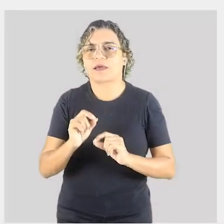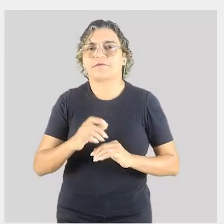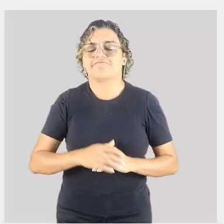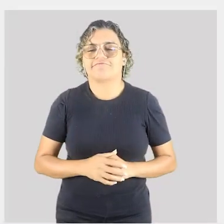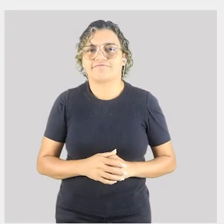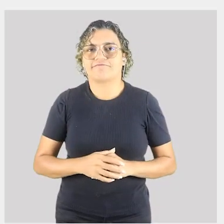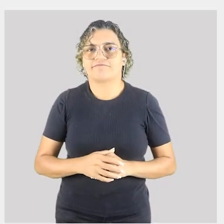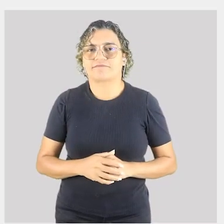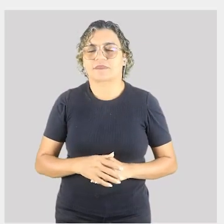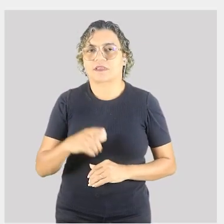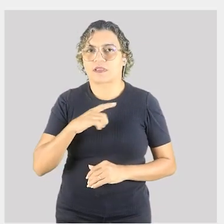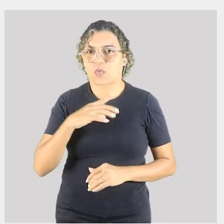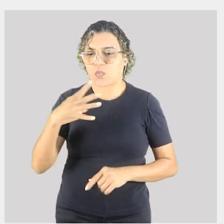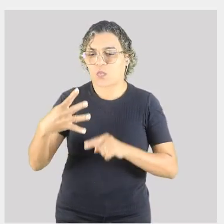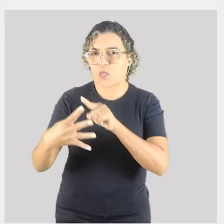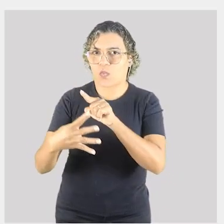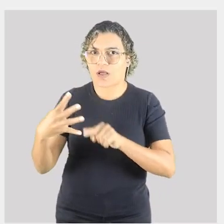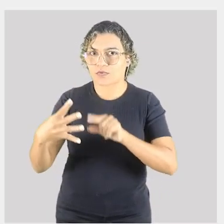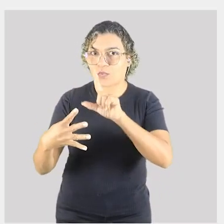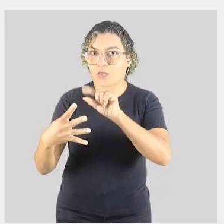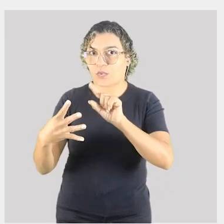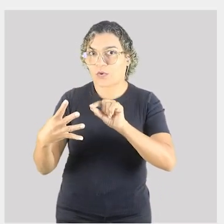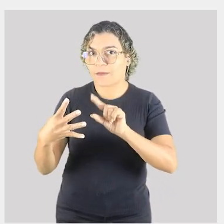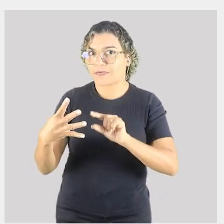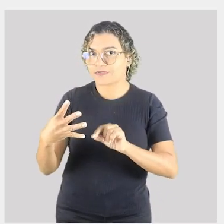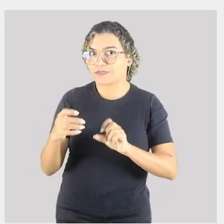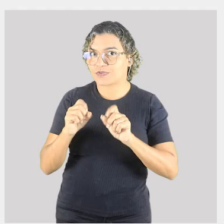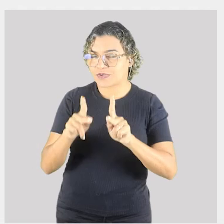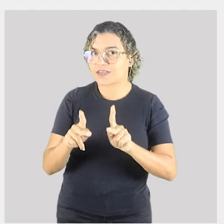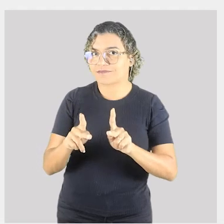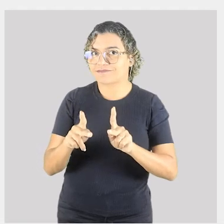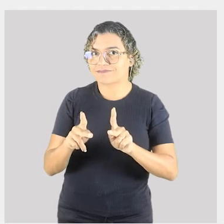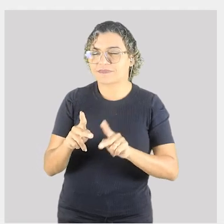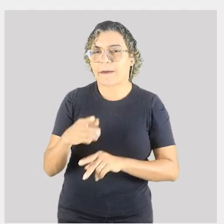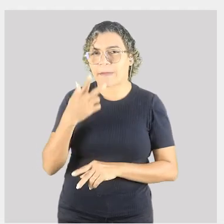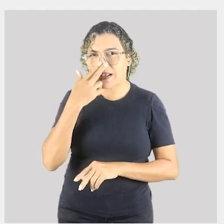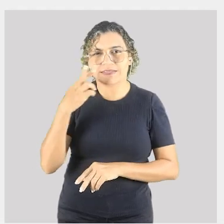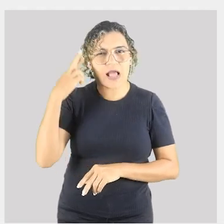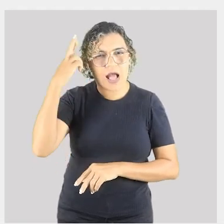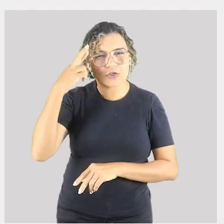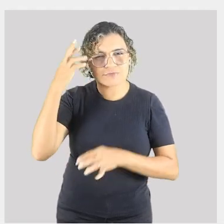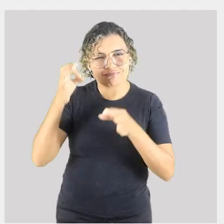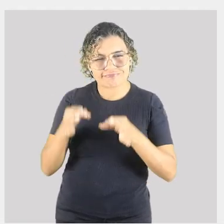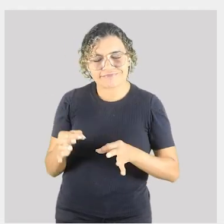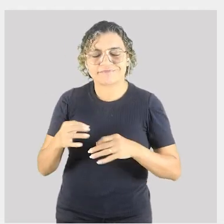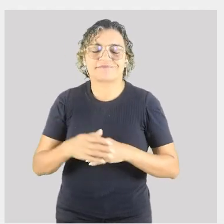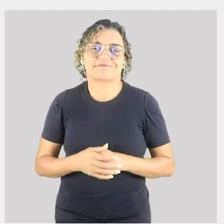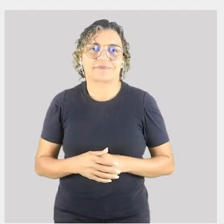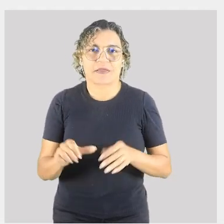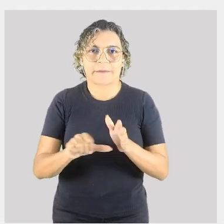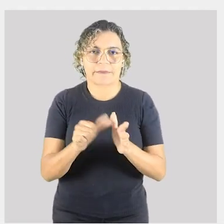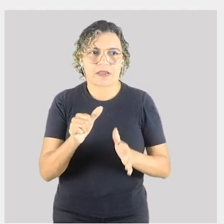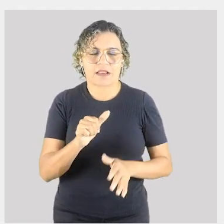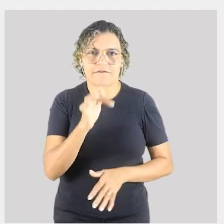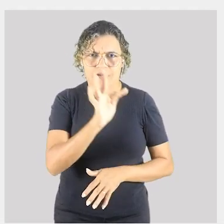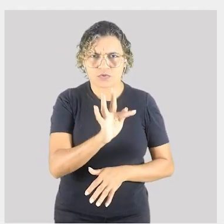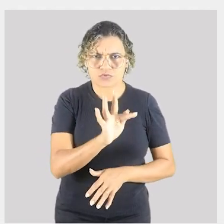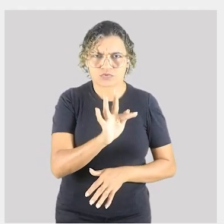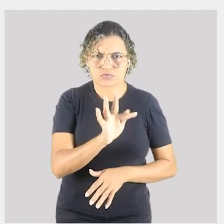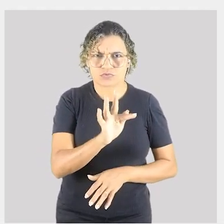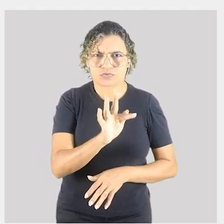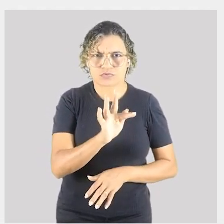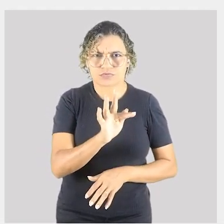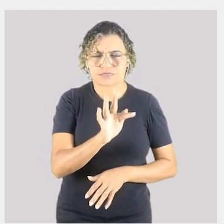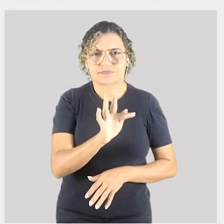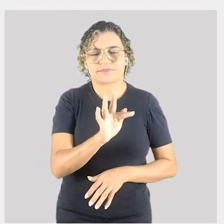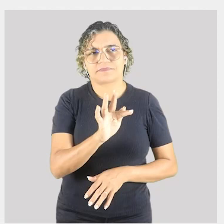aqui 4 opções, certo? Raciocínio lógico. Vamos pra cá. Na primeira não é falso? É. Então